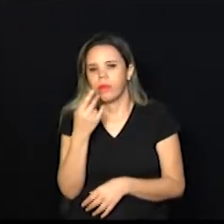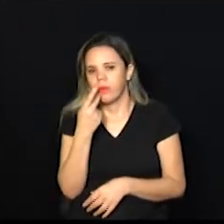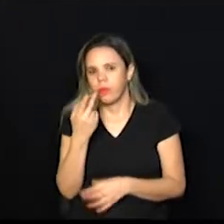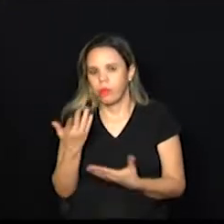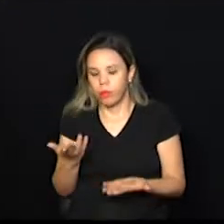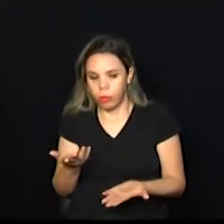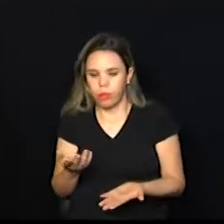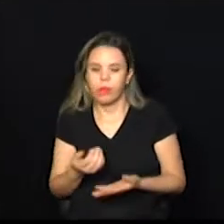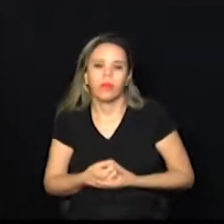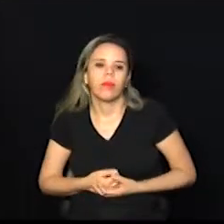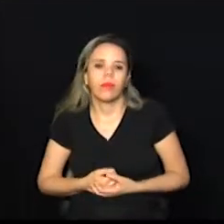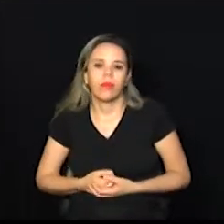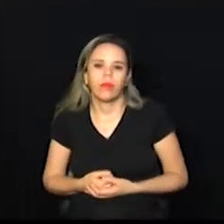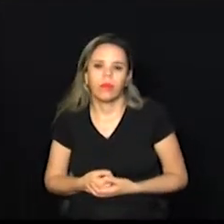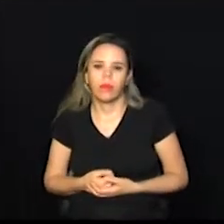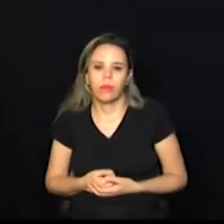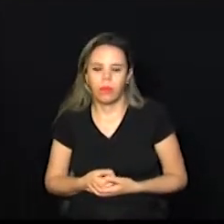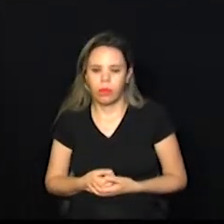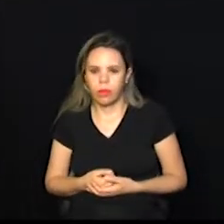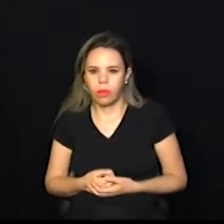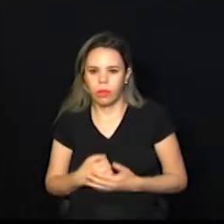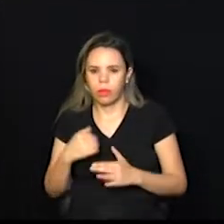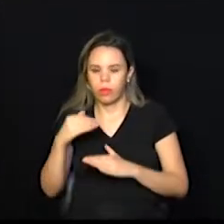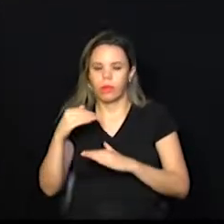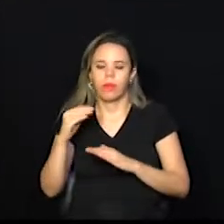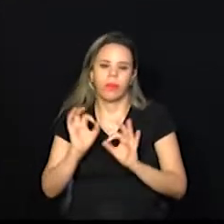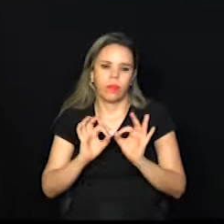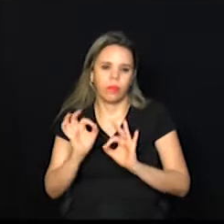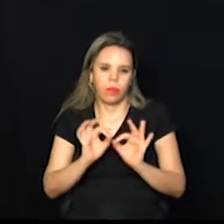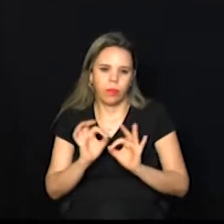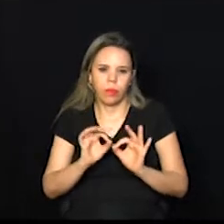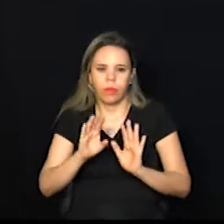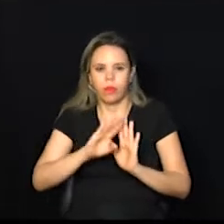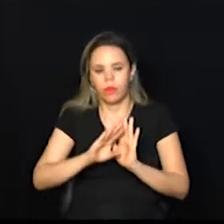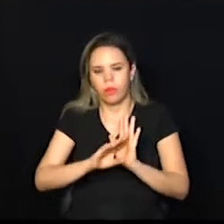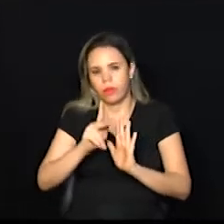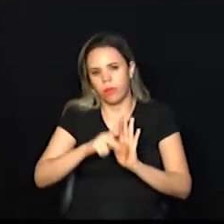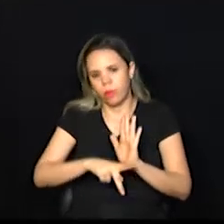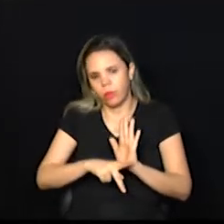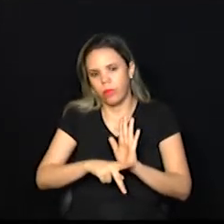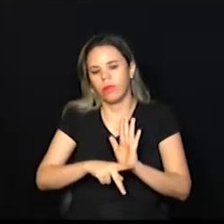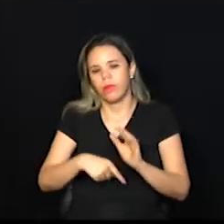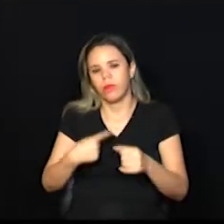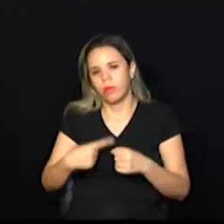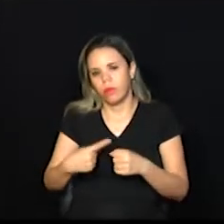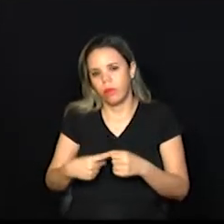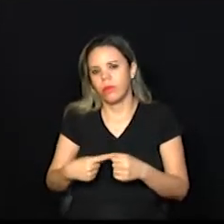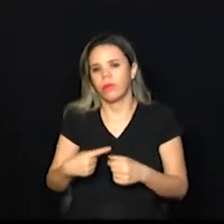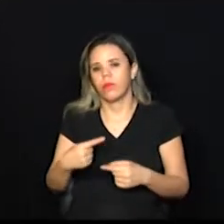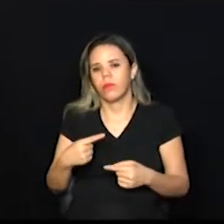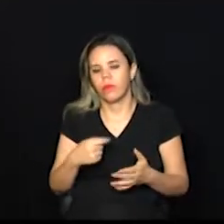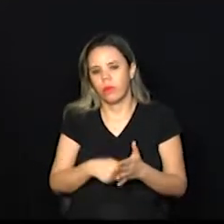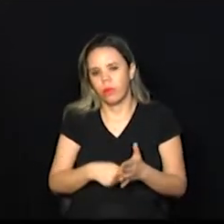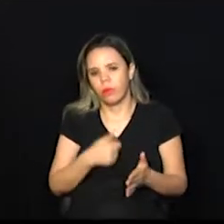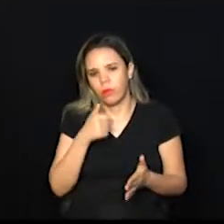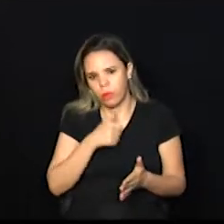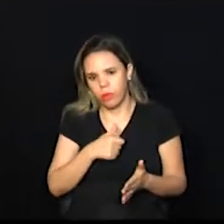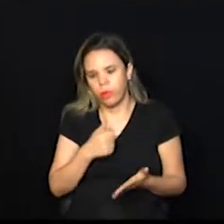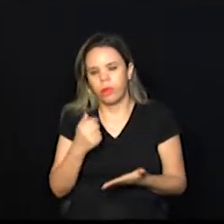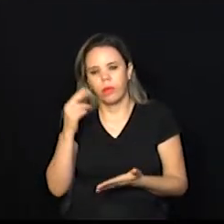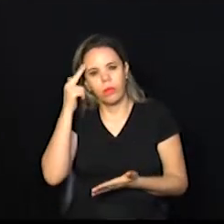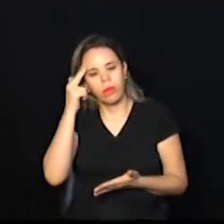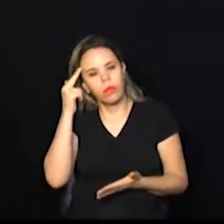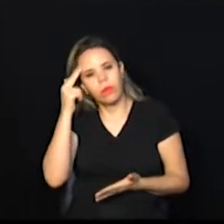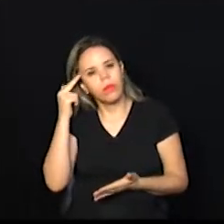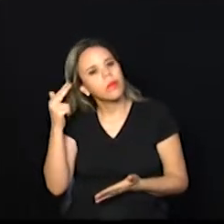para a gente. Tá? E a construção do Plano Municipal de Política para as Mulheres, que é um grande sonho nosso e que estamos aí